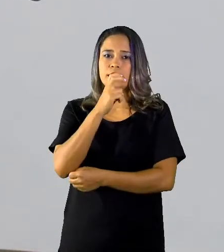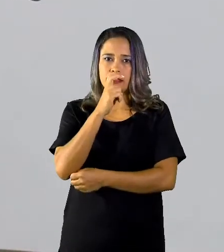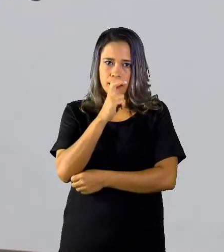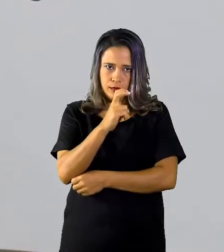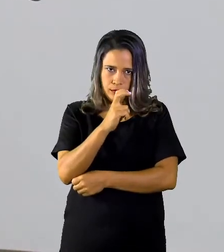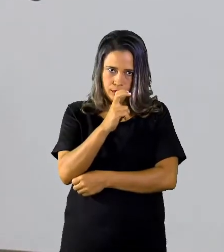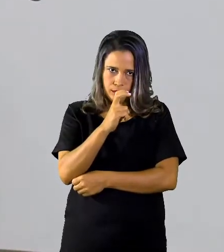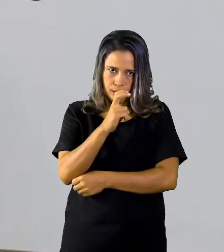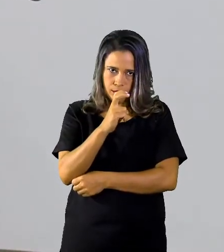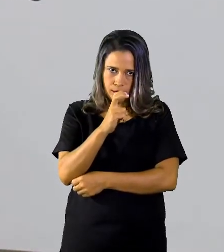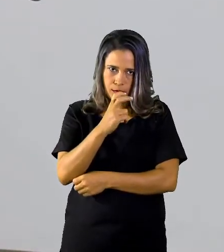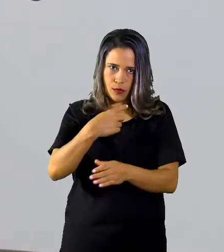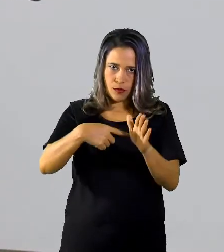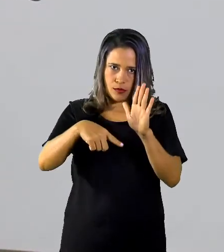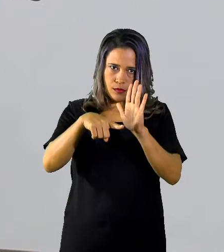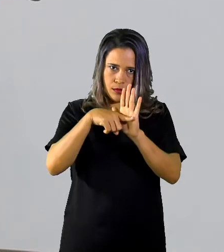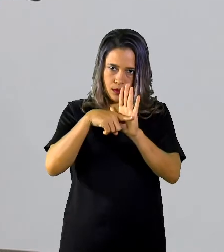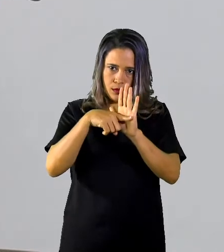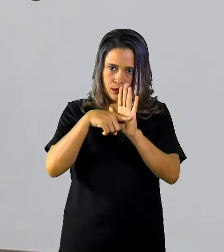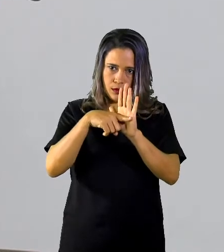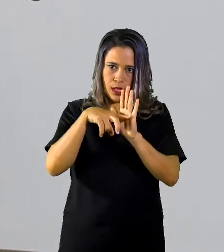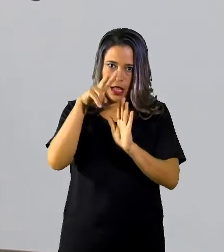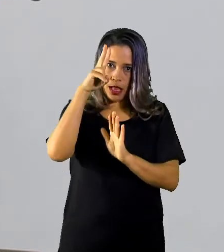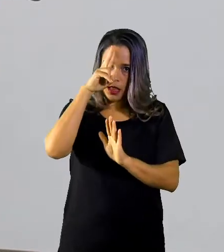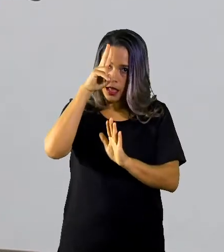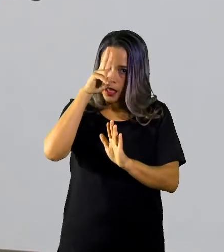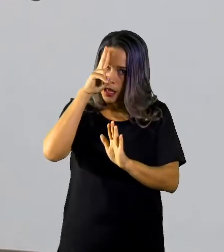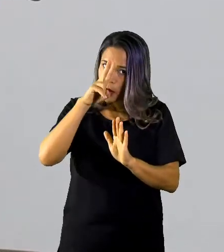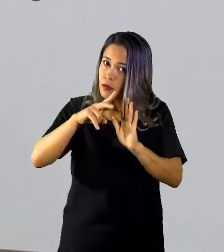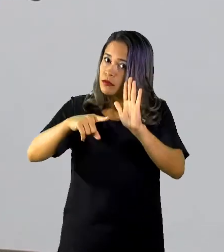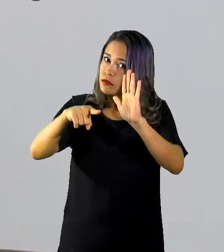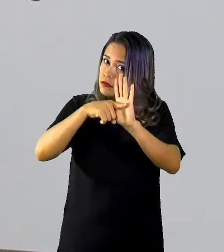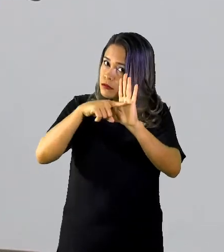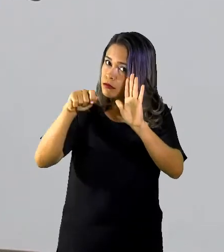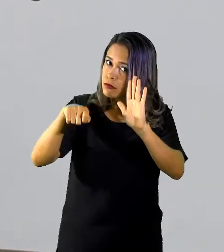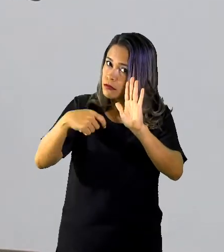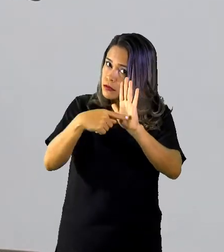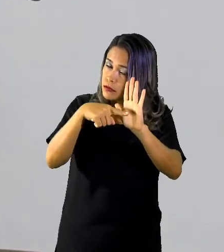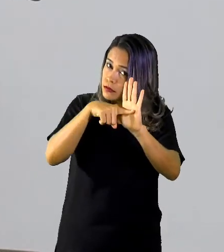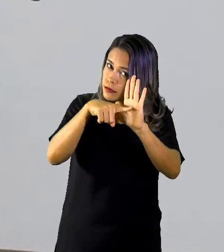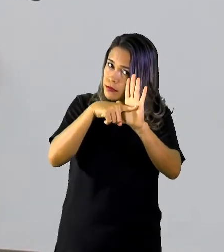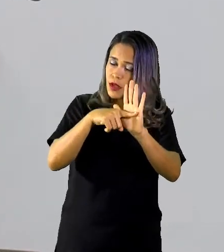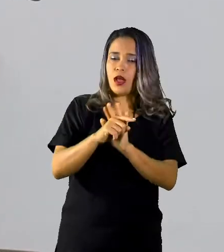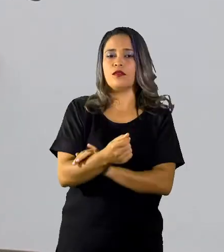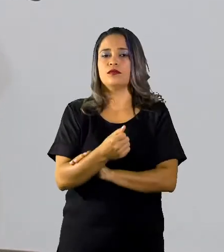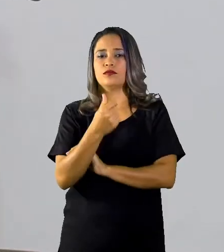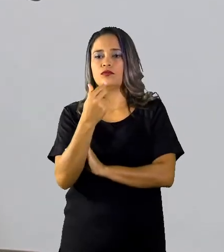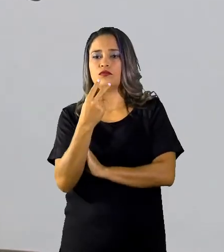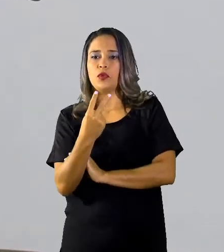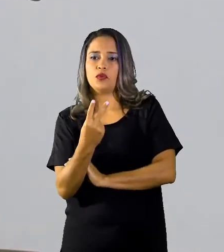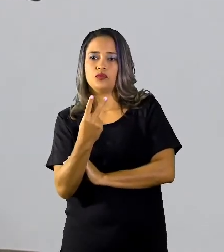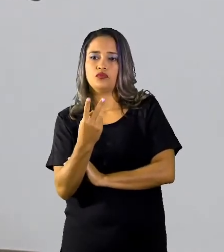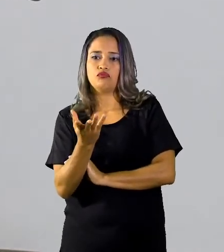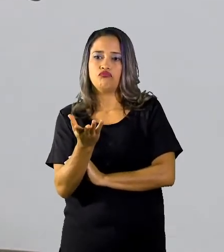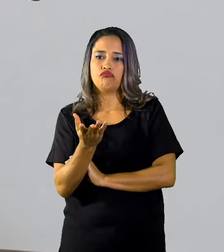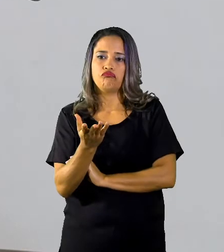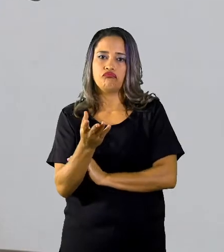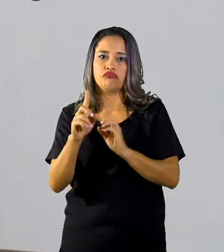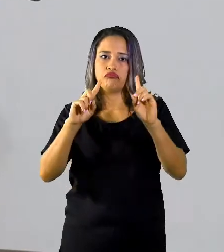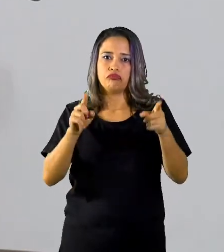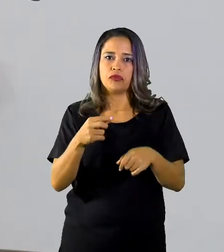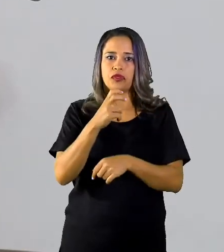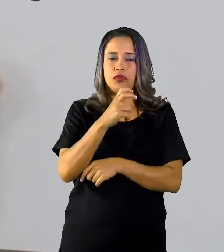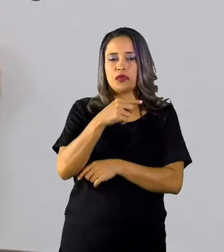5 menos, lembrem do sinal de menos, 2. E eu conservo o meu x ao